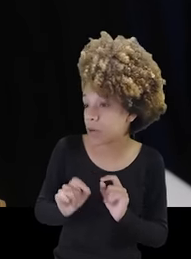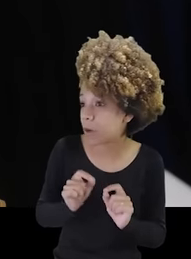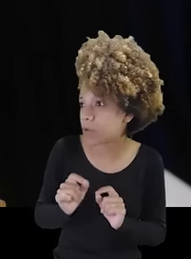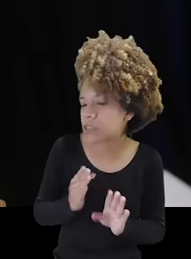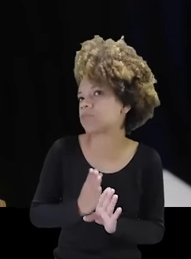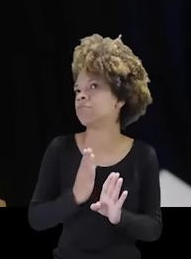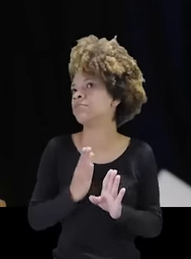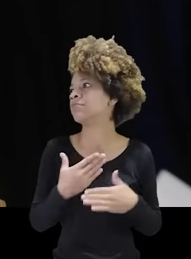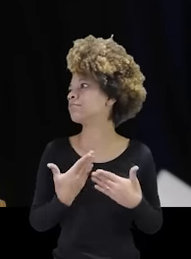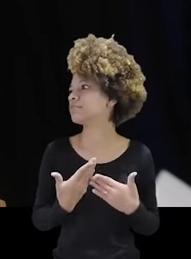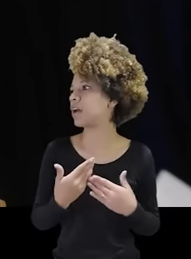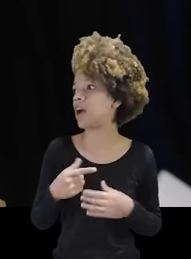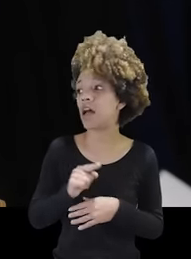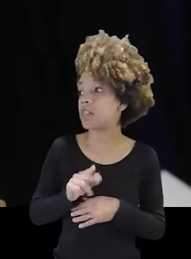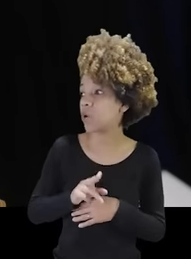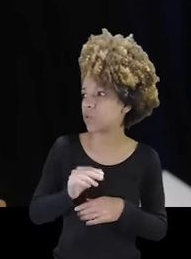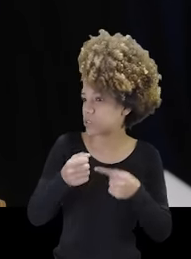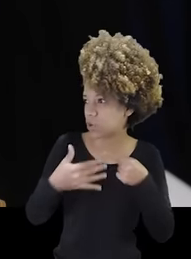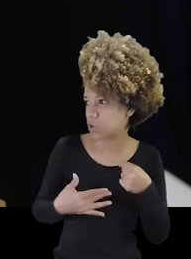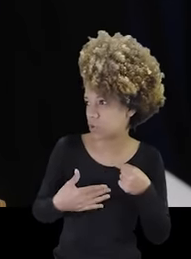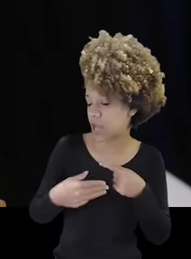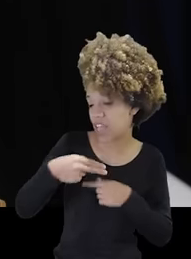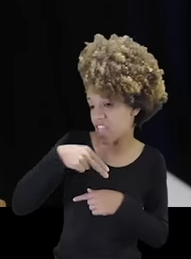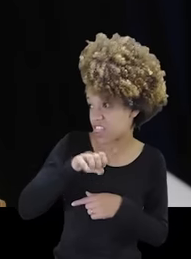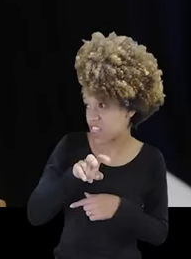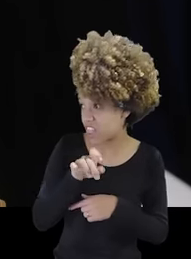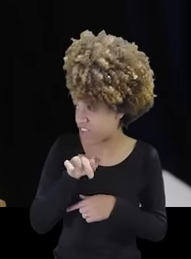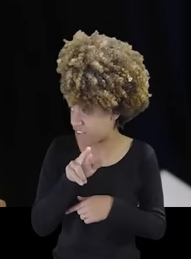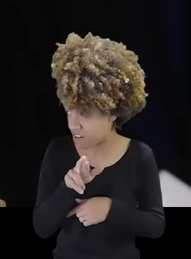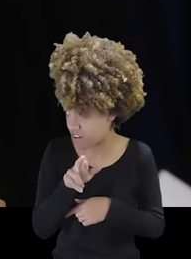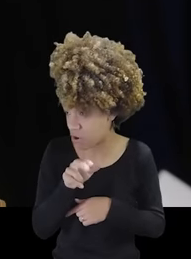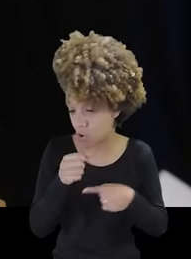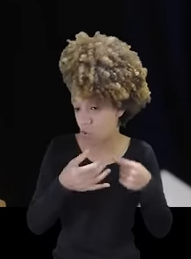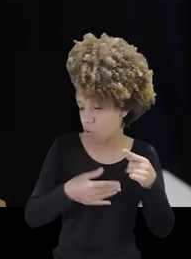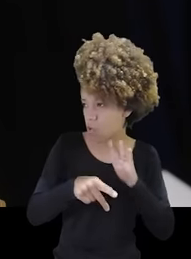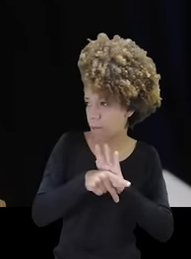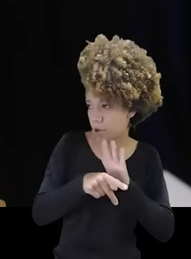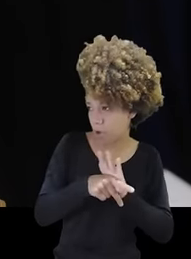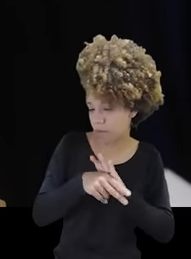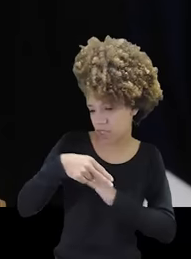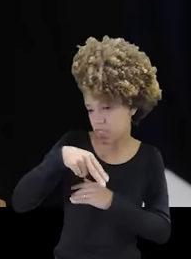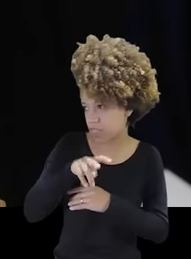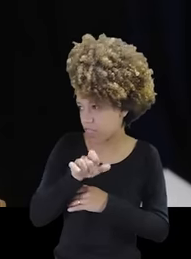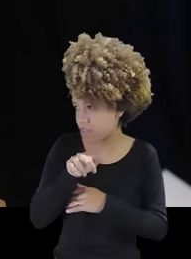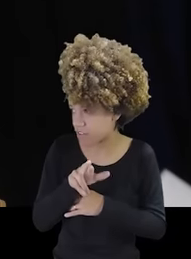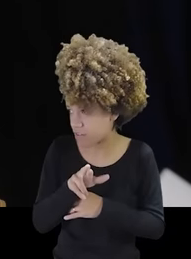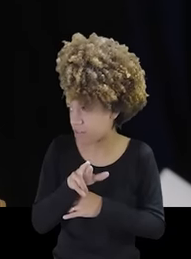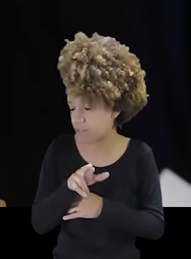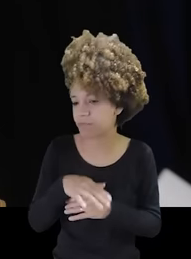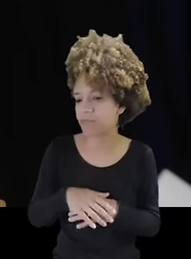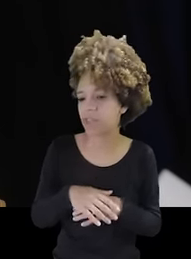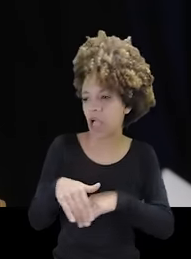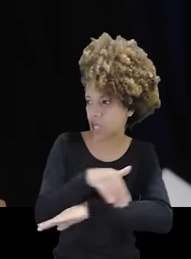uma coisa que eu fiquei impressionado é que não usa Google eles usam Never o Google deles o neiver aí